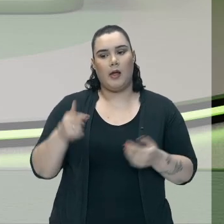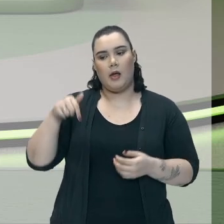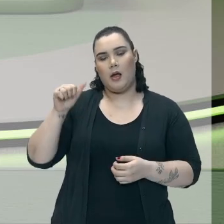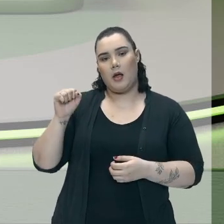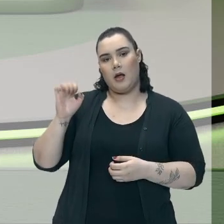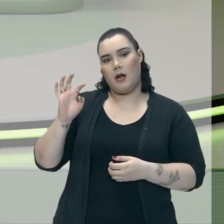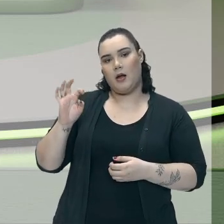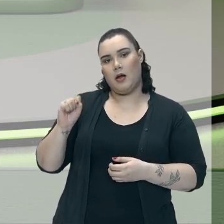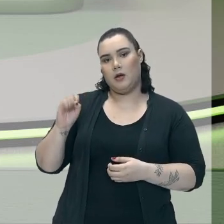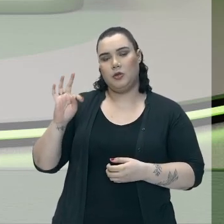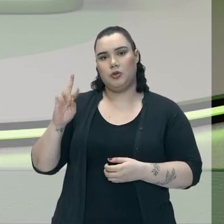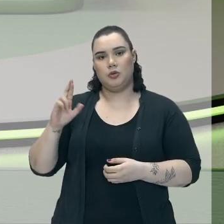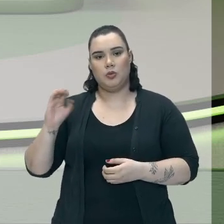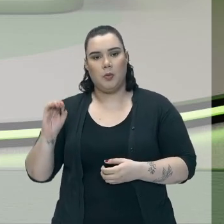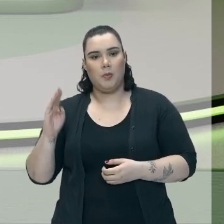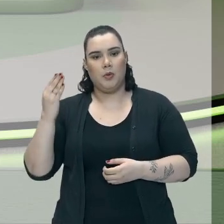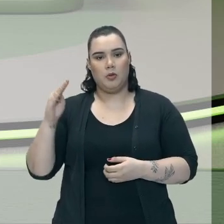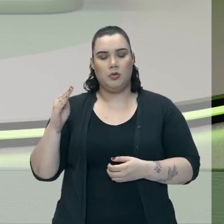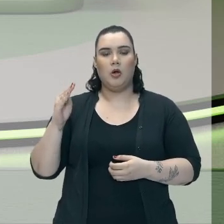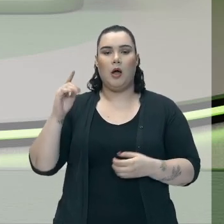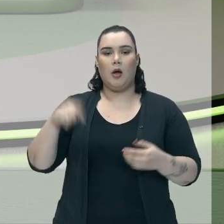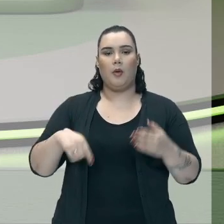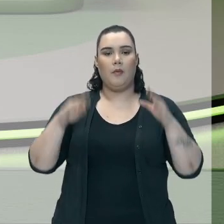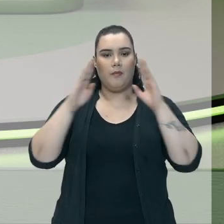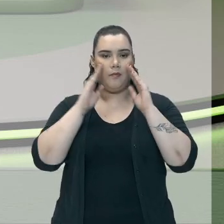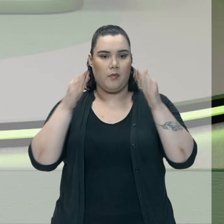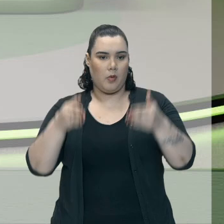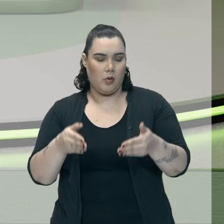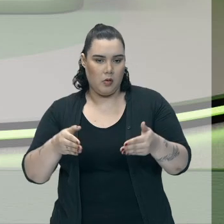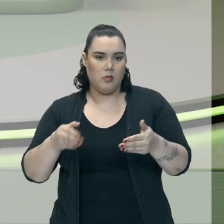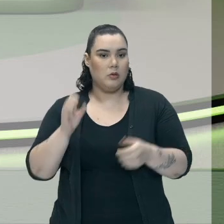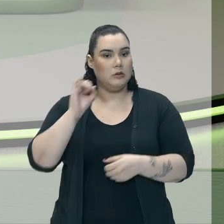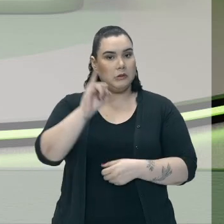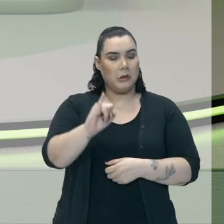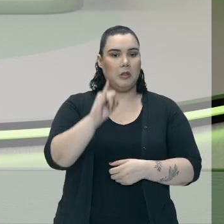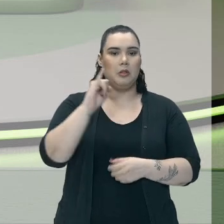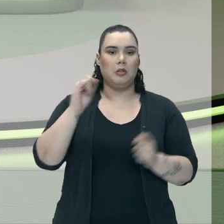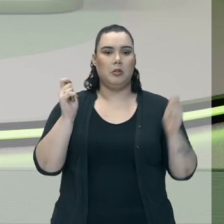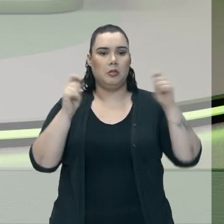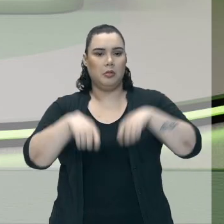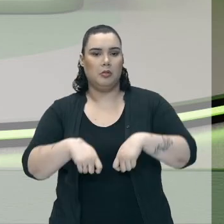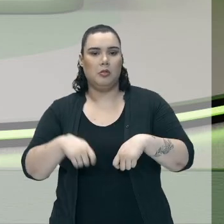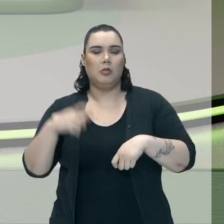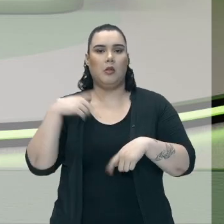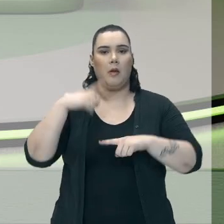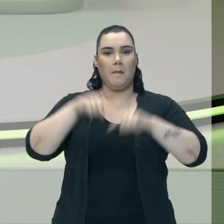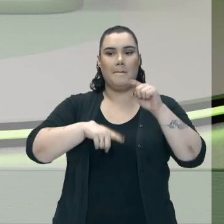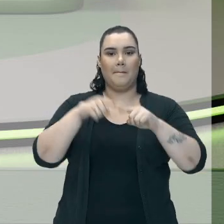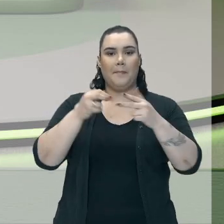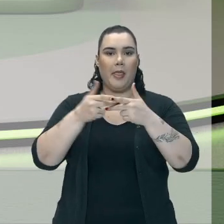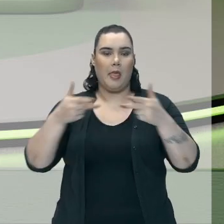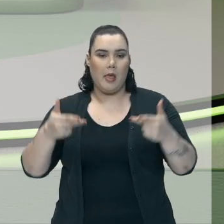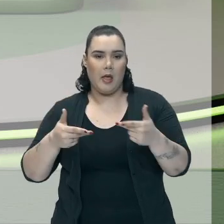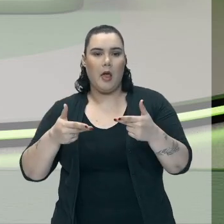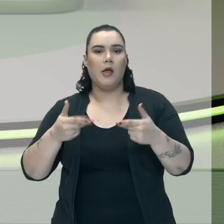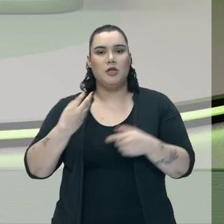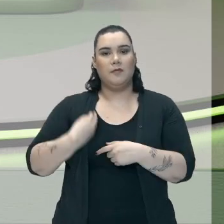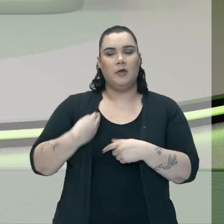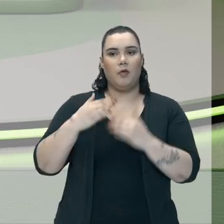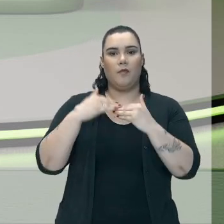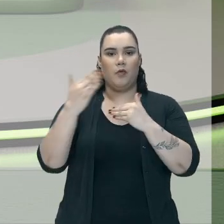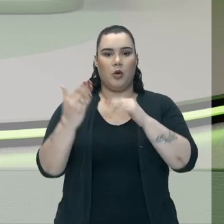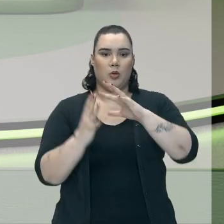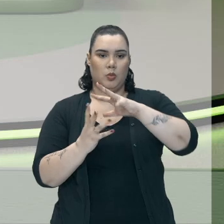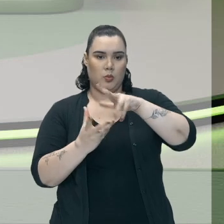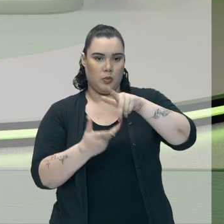astrobiologia que está preocupada com essa situação de matéria orgânica fora do planeta